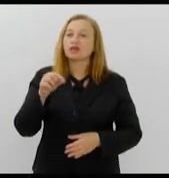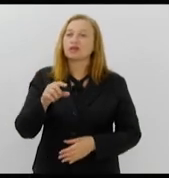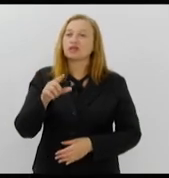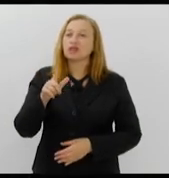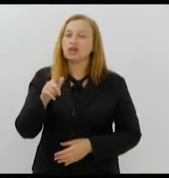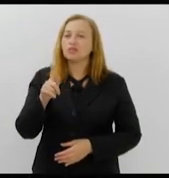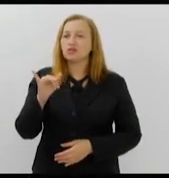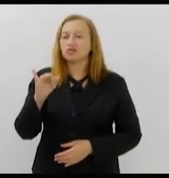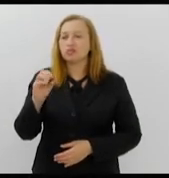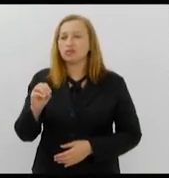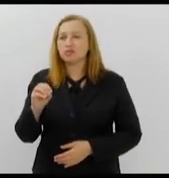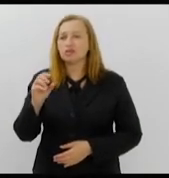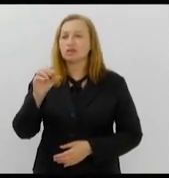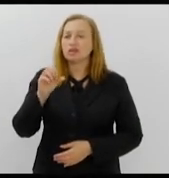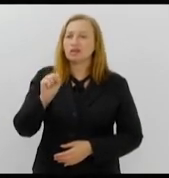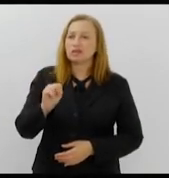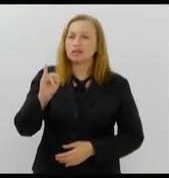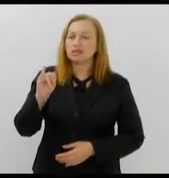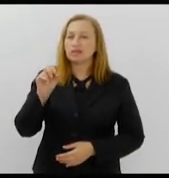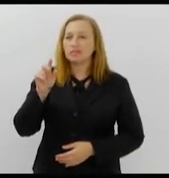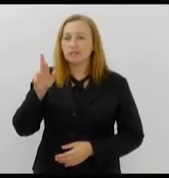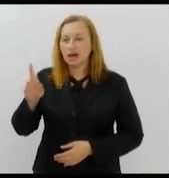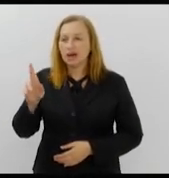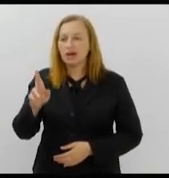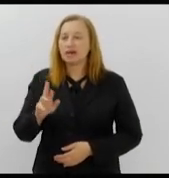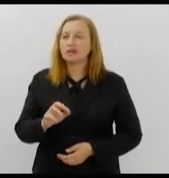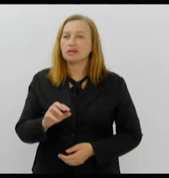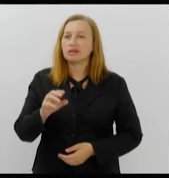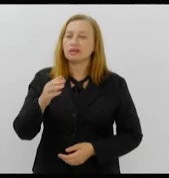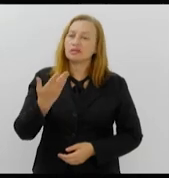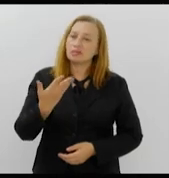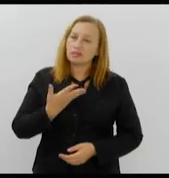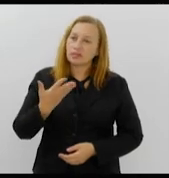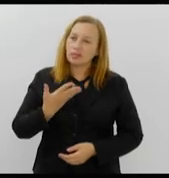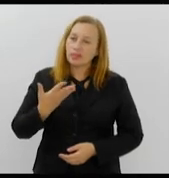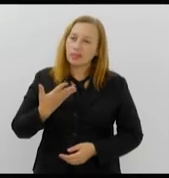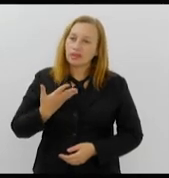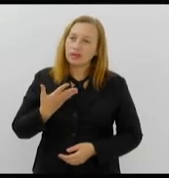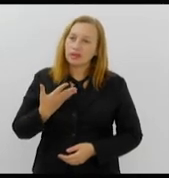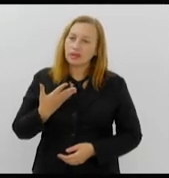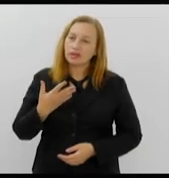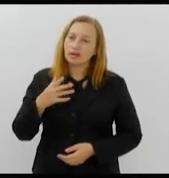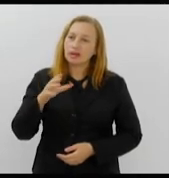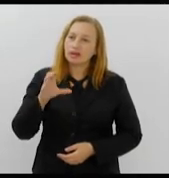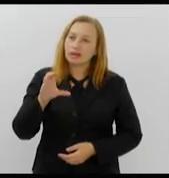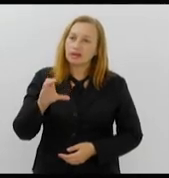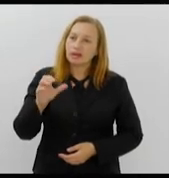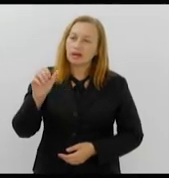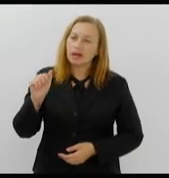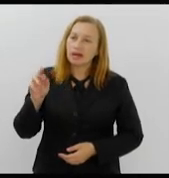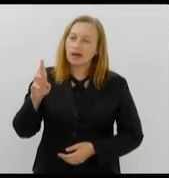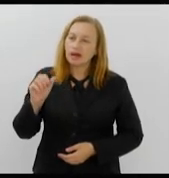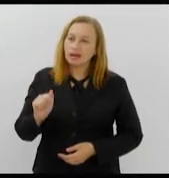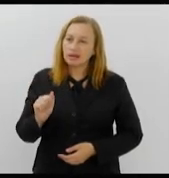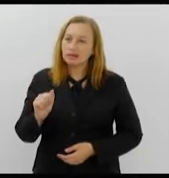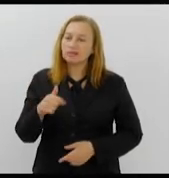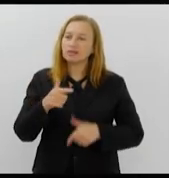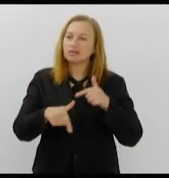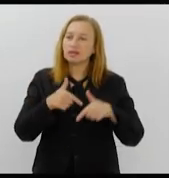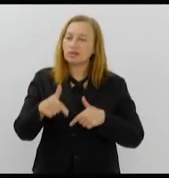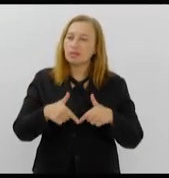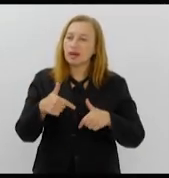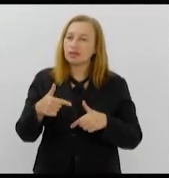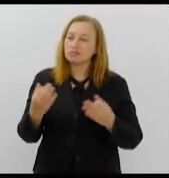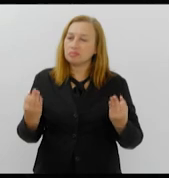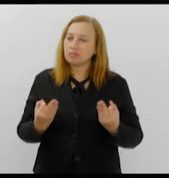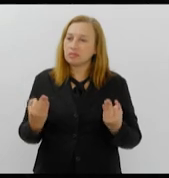Suquinho, Simar, o baixinho do estádio, e minha amiga, minha parceira, Carla Duarte, que fez um trabalho de